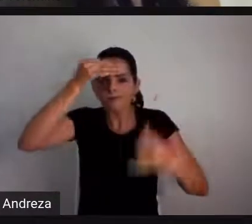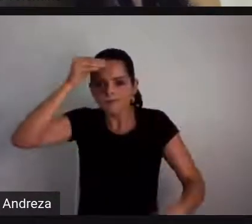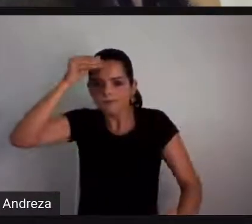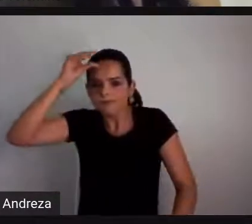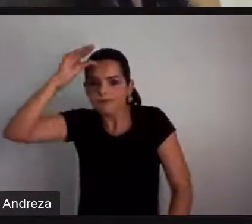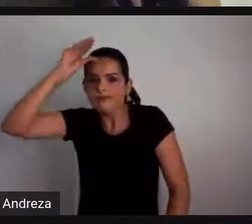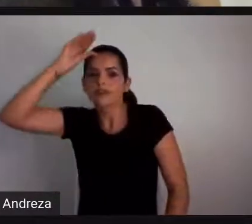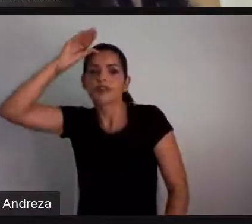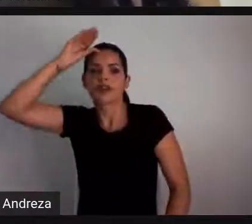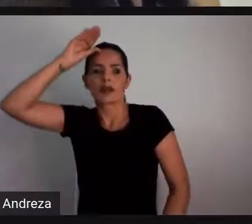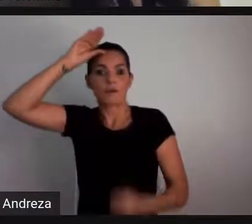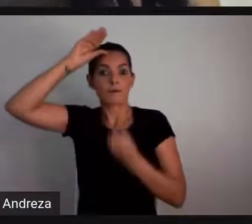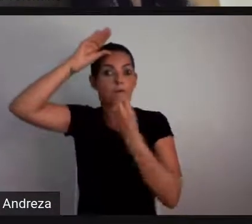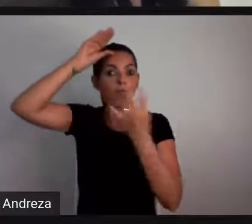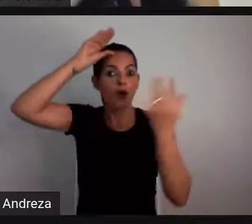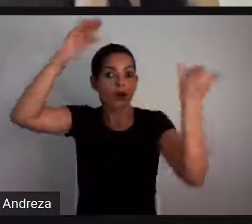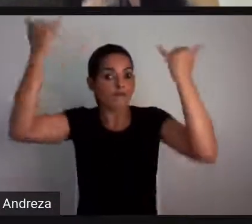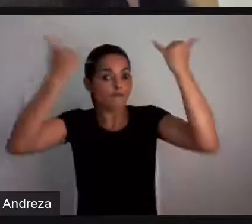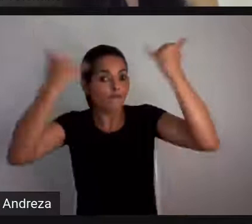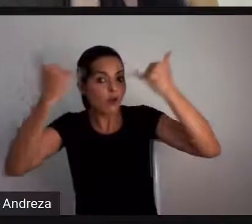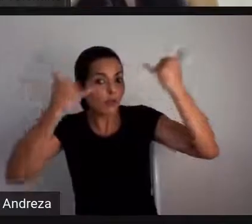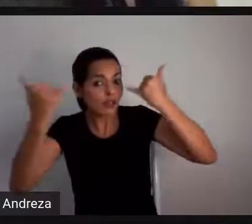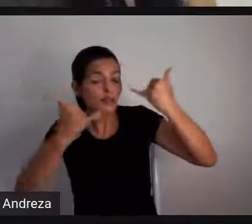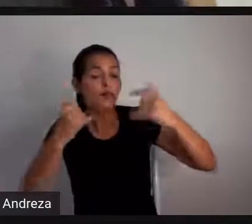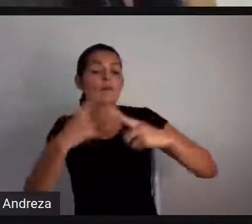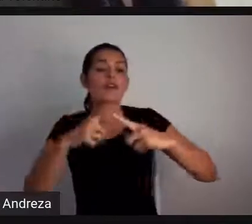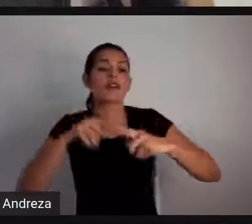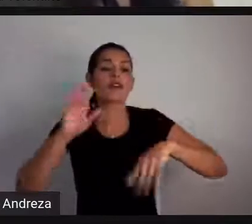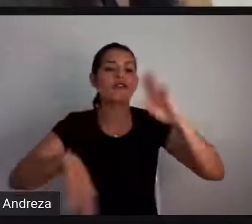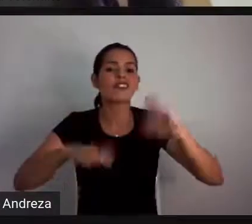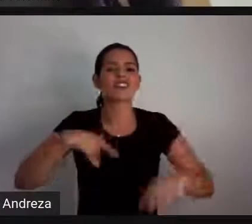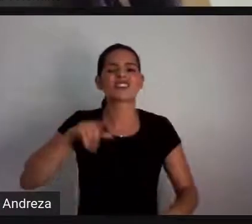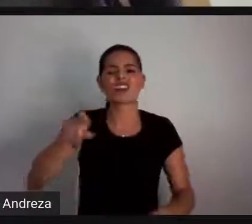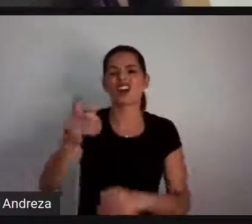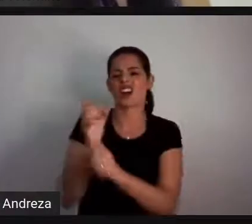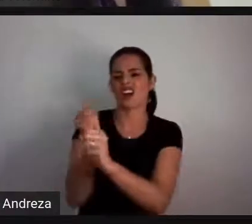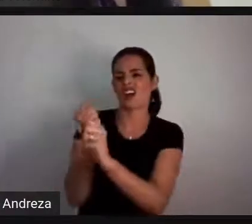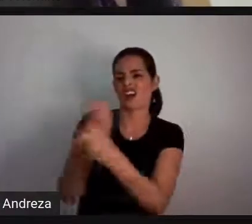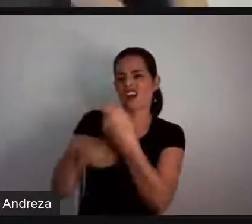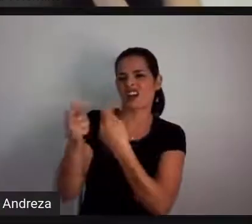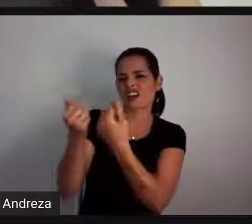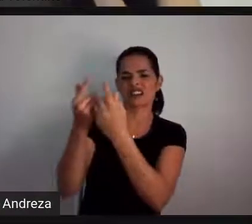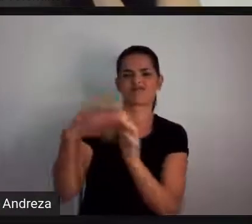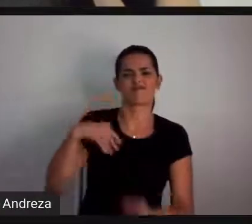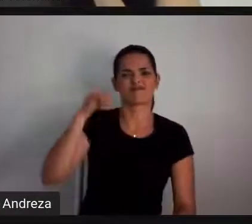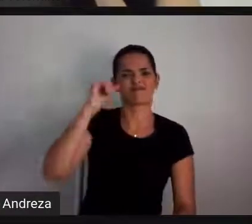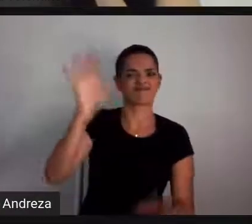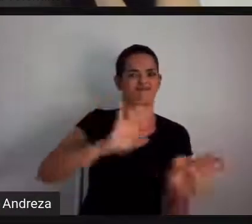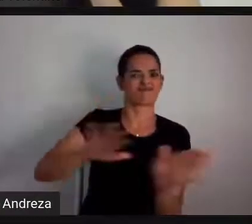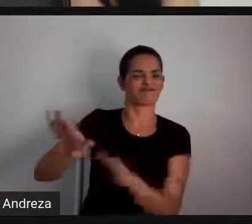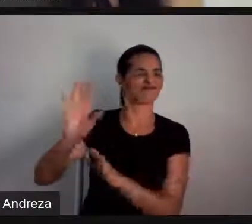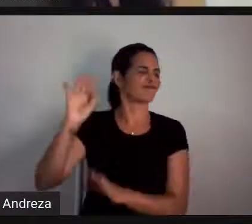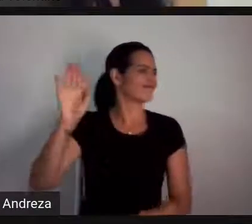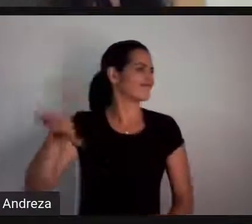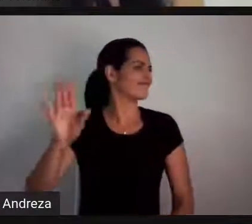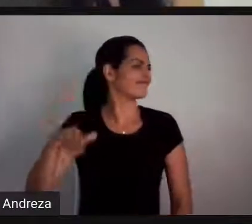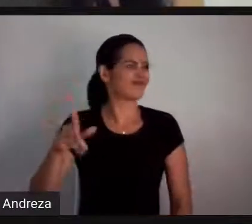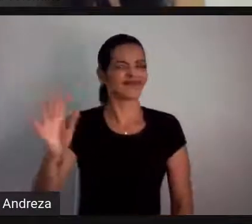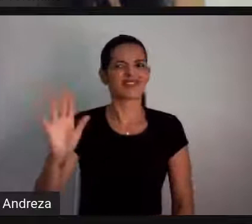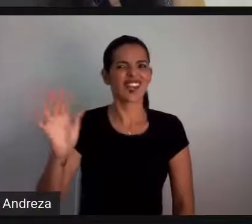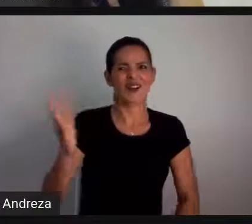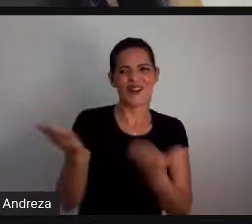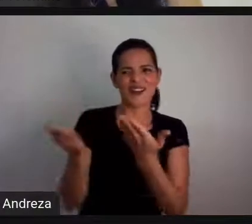evitar, porque a tendência da gente é evitar, porque o assunto às vezes é um pouco ansiogênico, então a nossa tendência é se esquivar desse assunto,